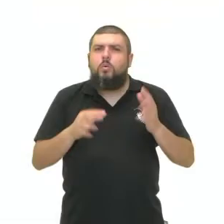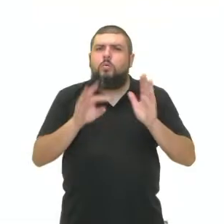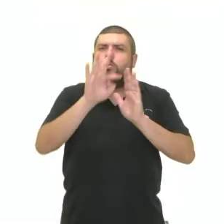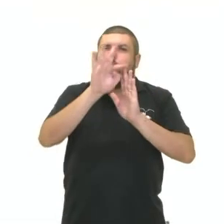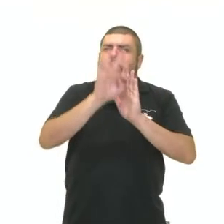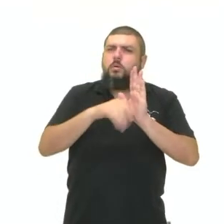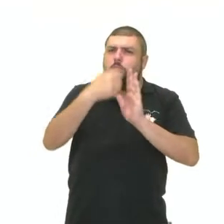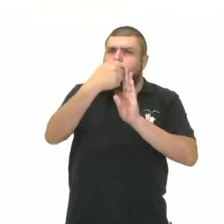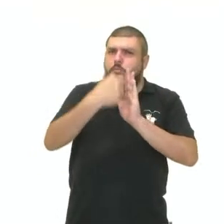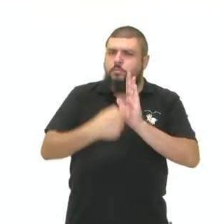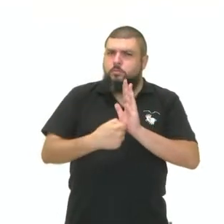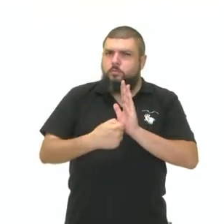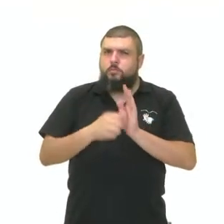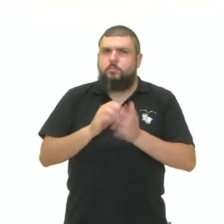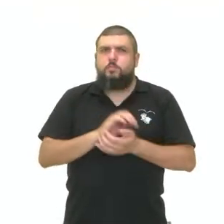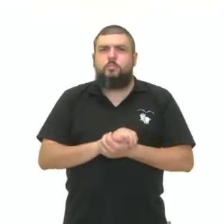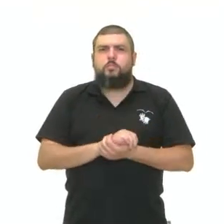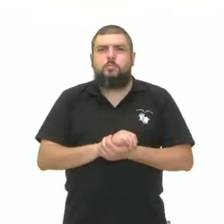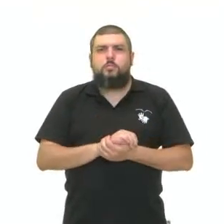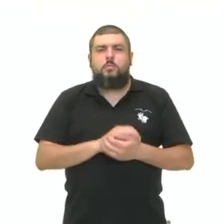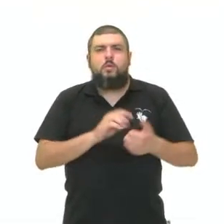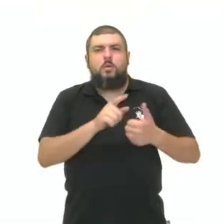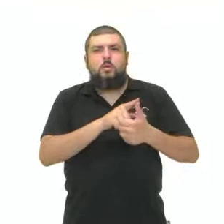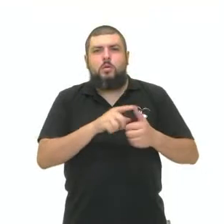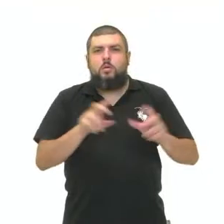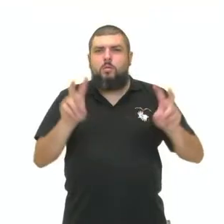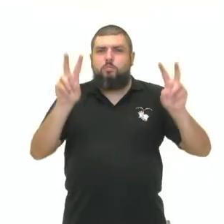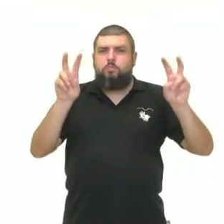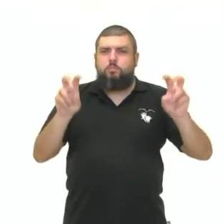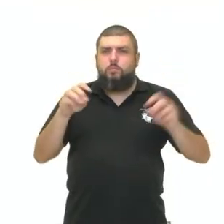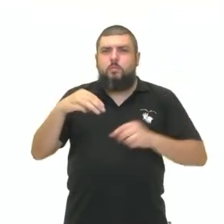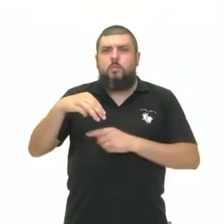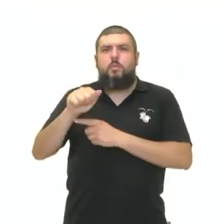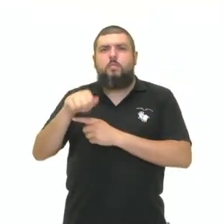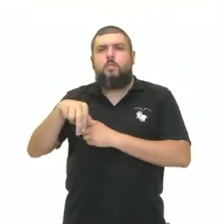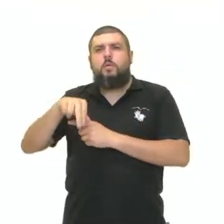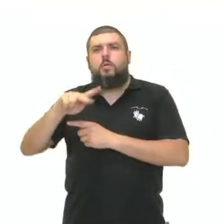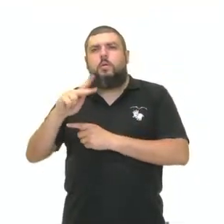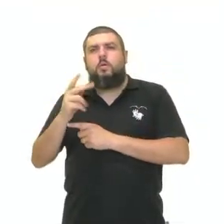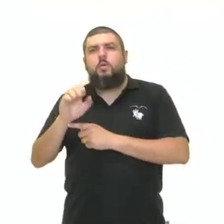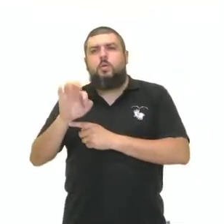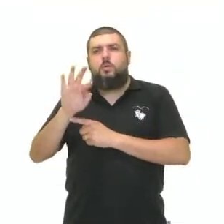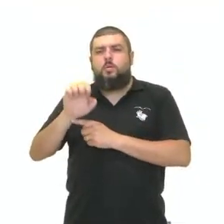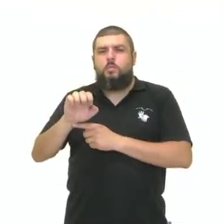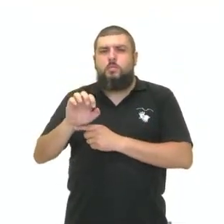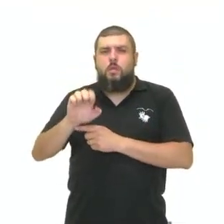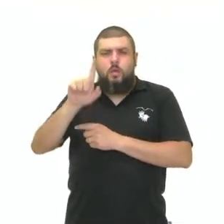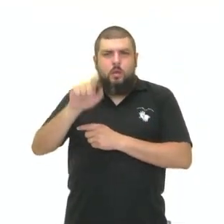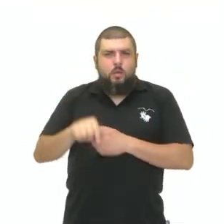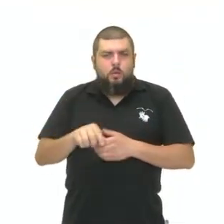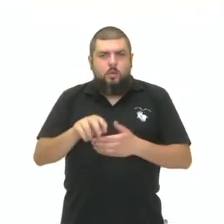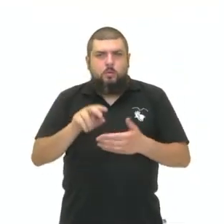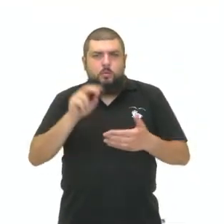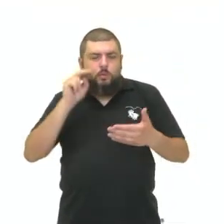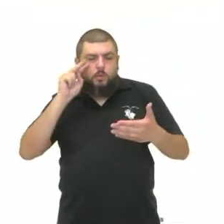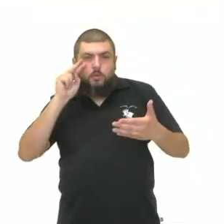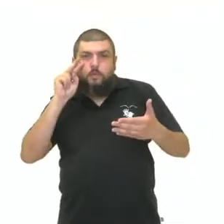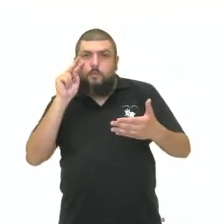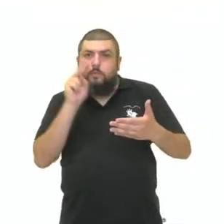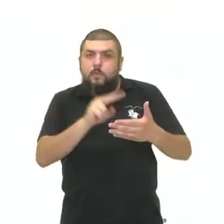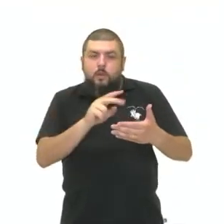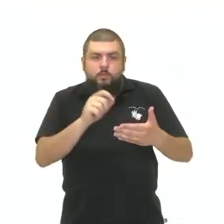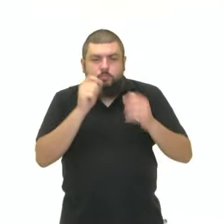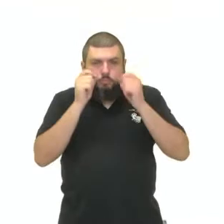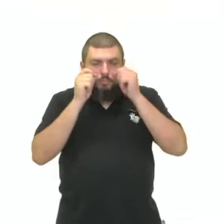formado. Nós temos a manchete ou título, que ele tem o papel de chamar a atenção do leitor, isso mesmo, de resumir